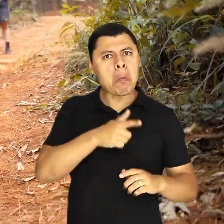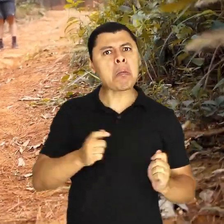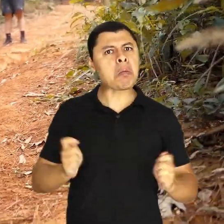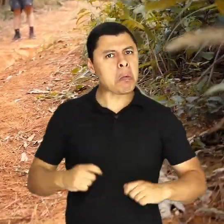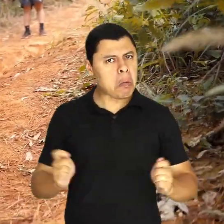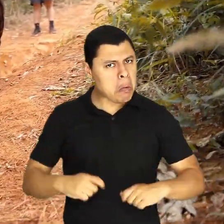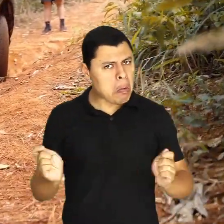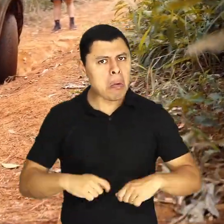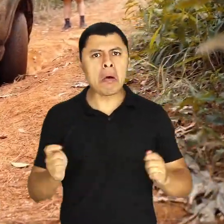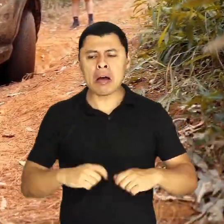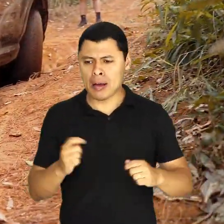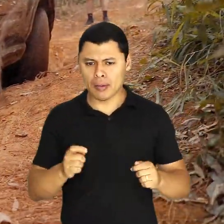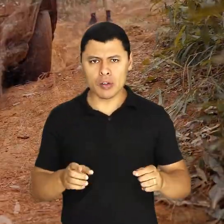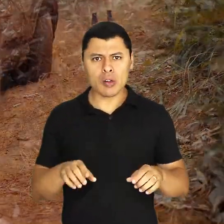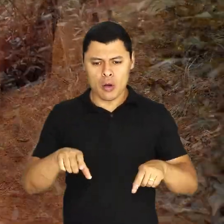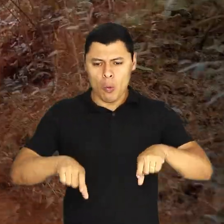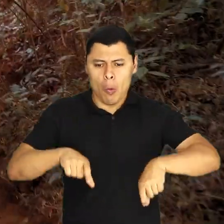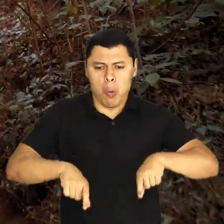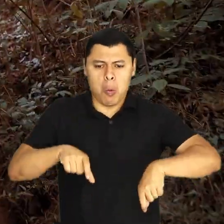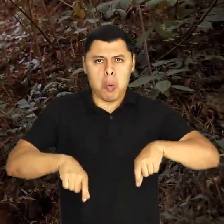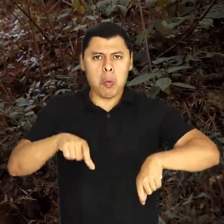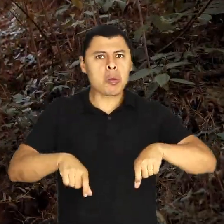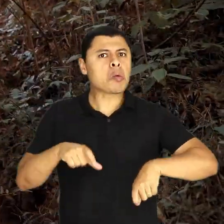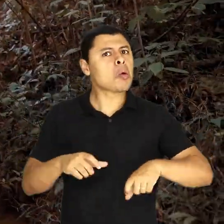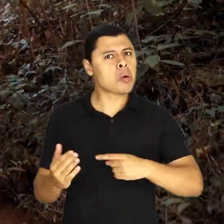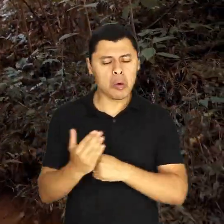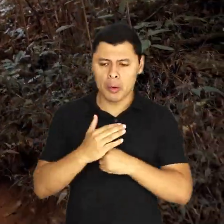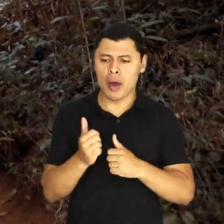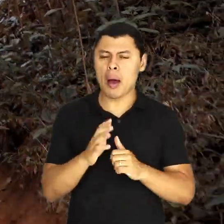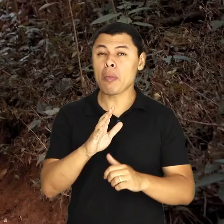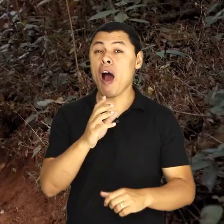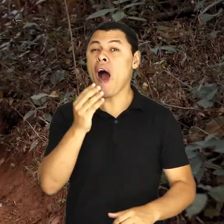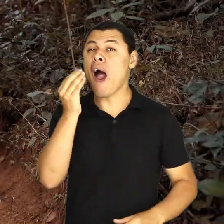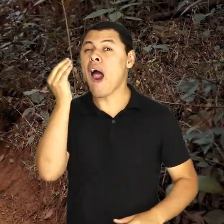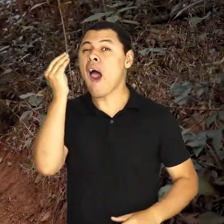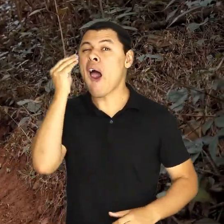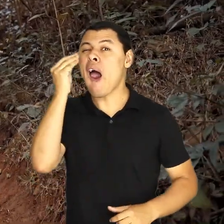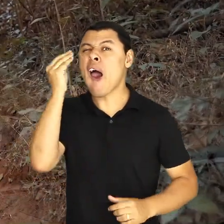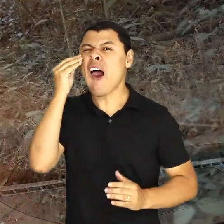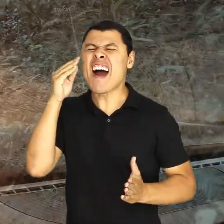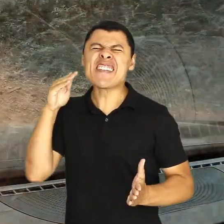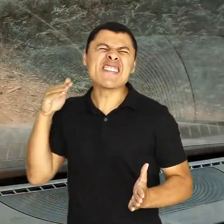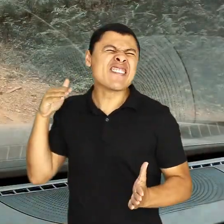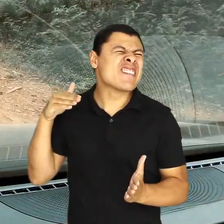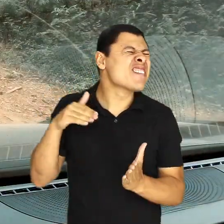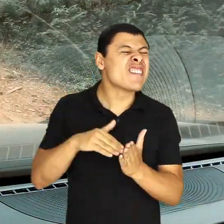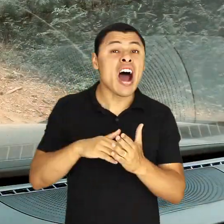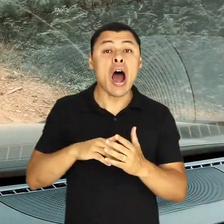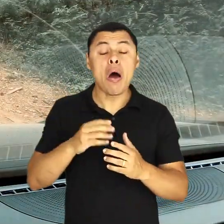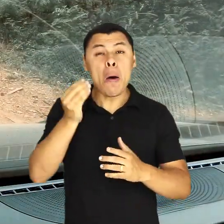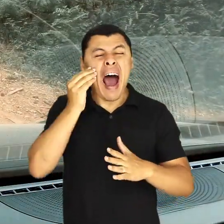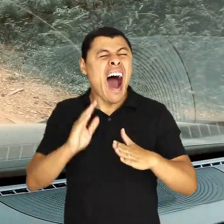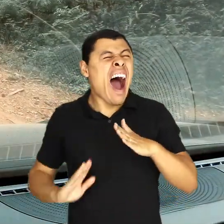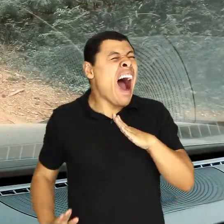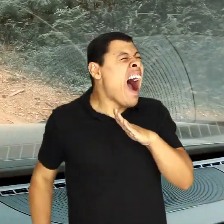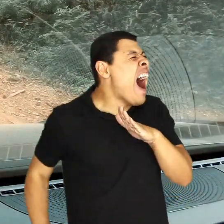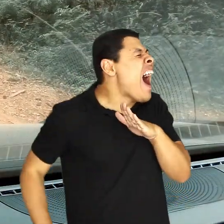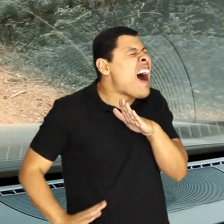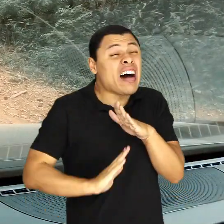ele abre o bico, vamos dizer assim. E, eventualmente, a gente encontrou. Bom, pessoal, aqui a gente está com uma